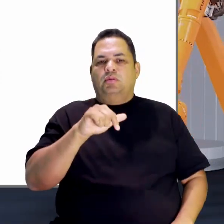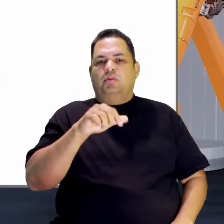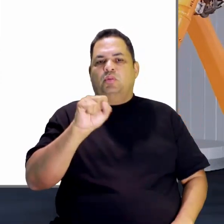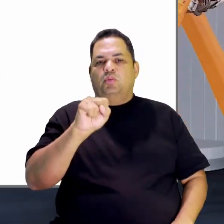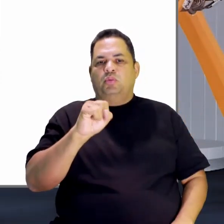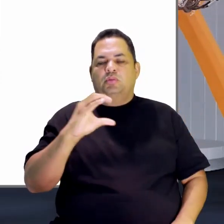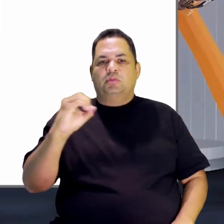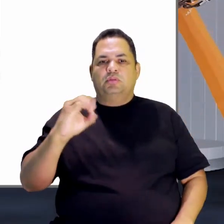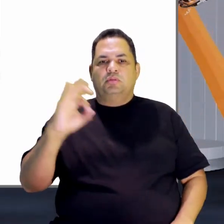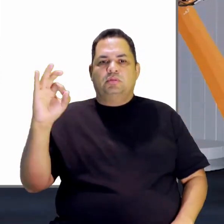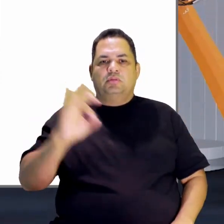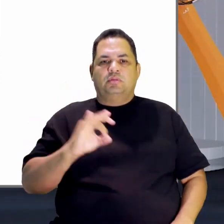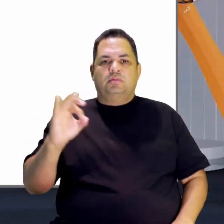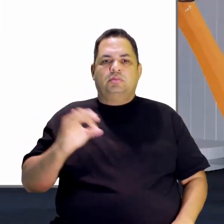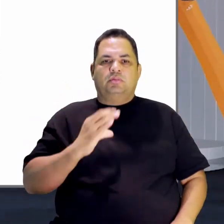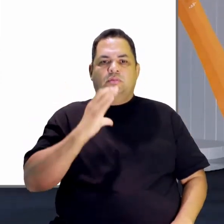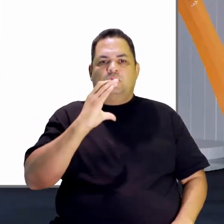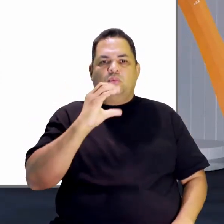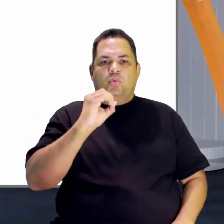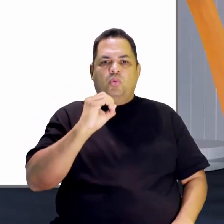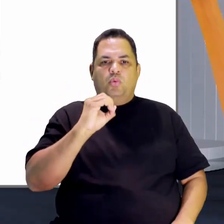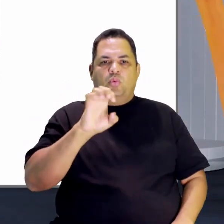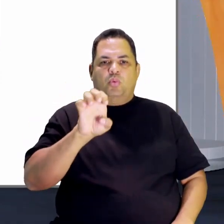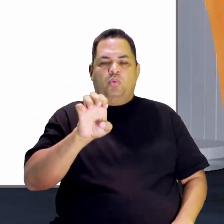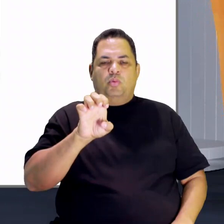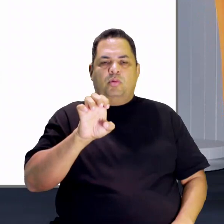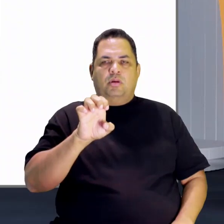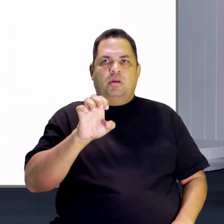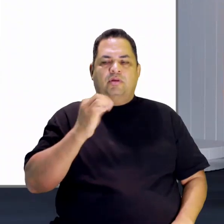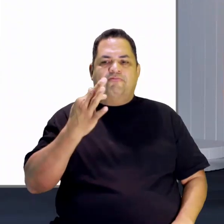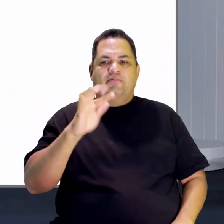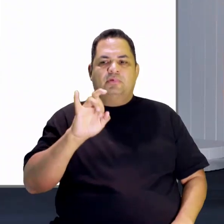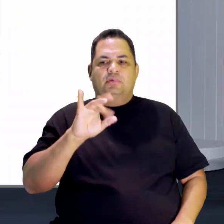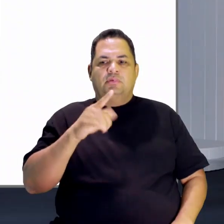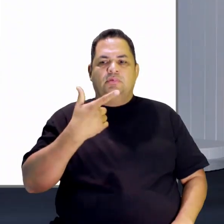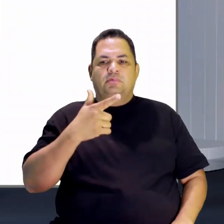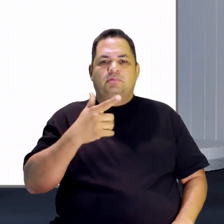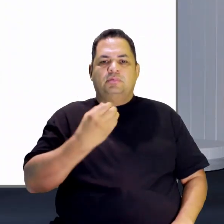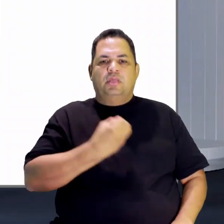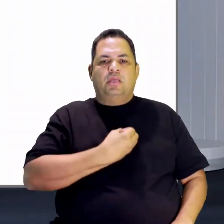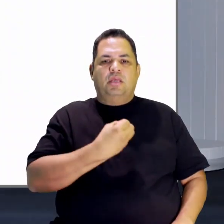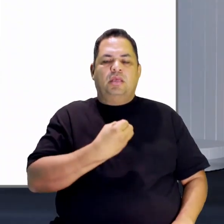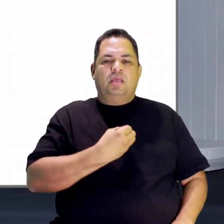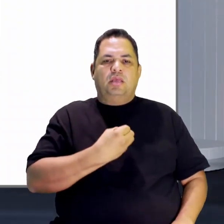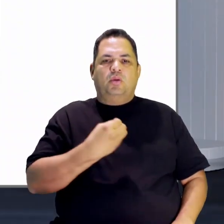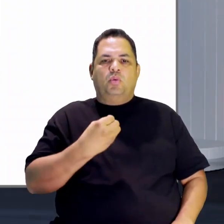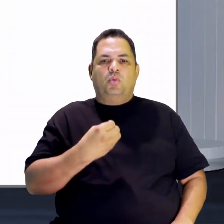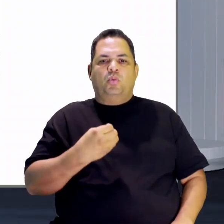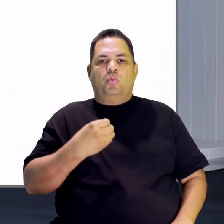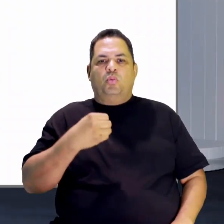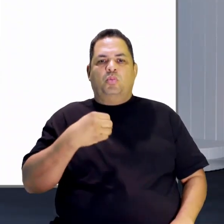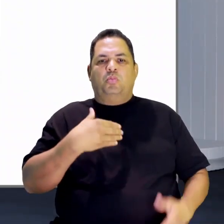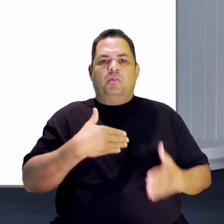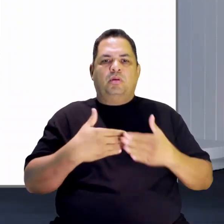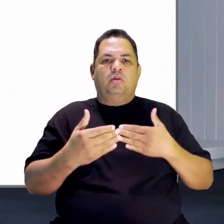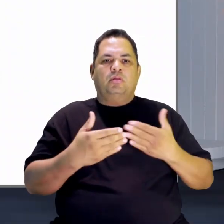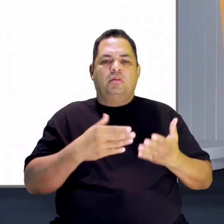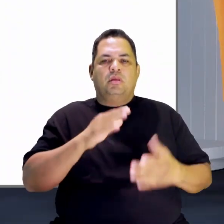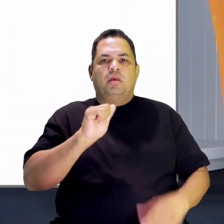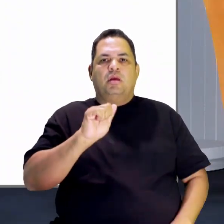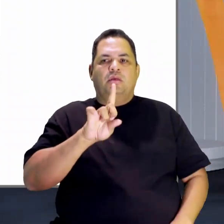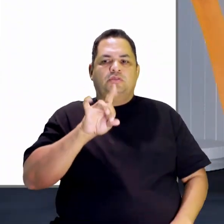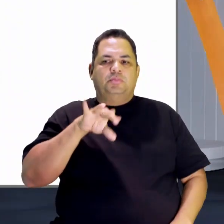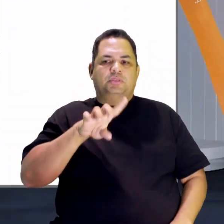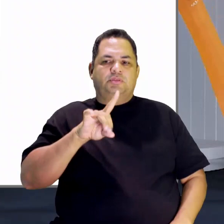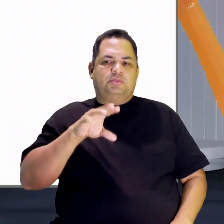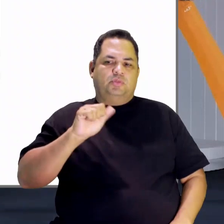atrapalha. Então, coeficiente não tem unidade de medida, é um número